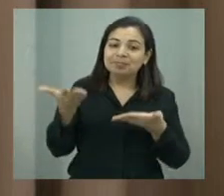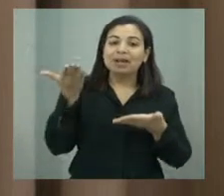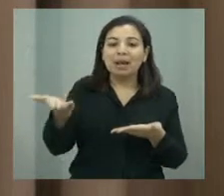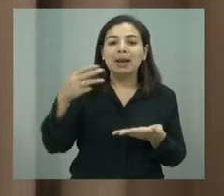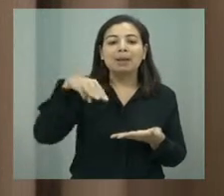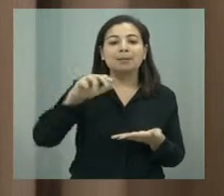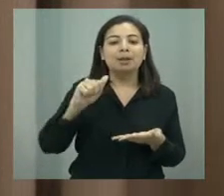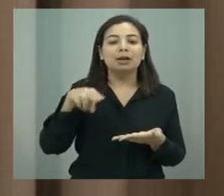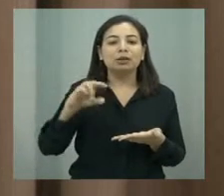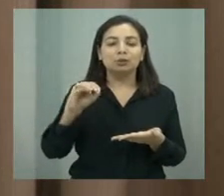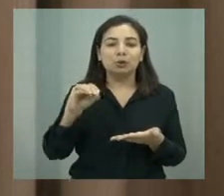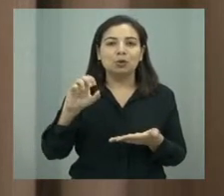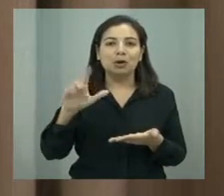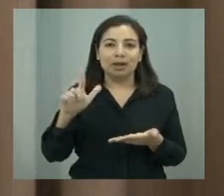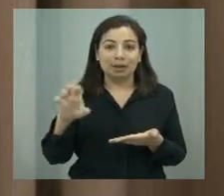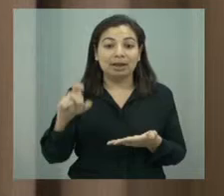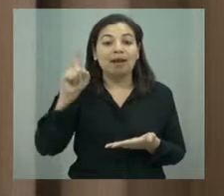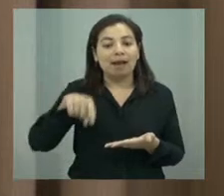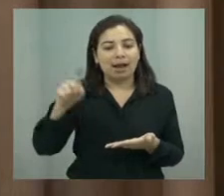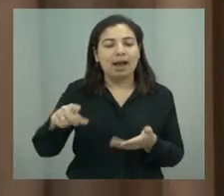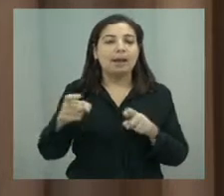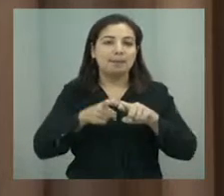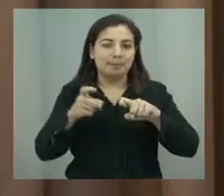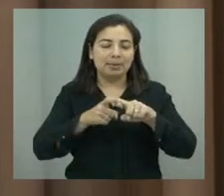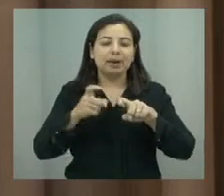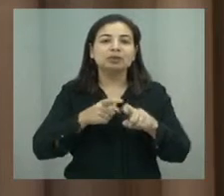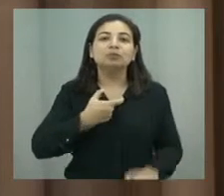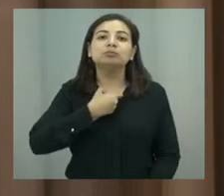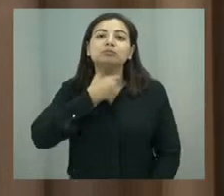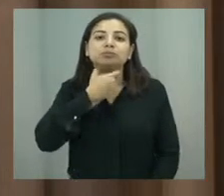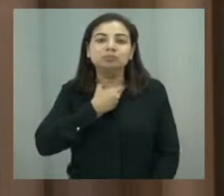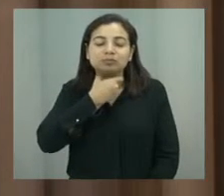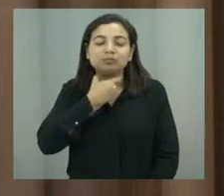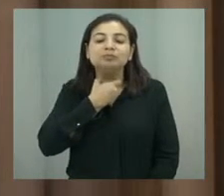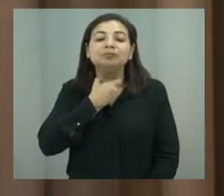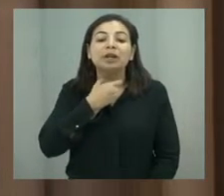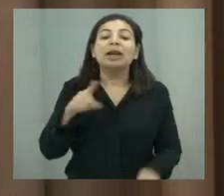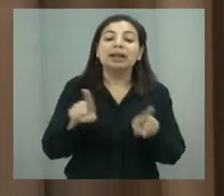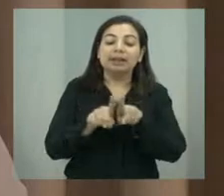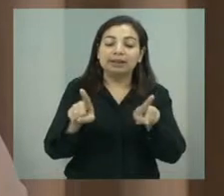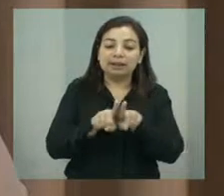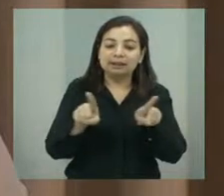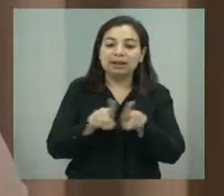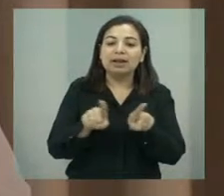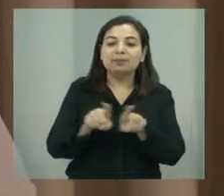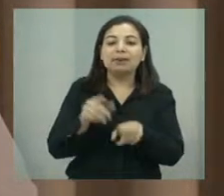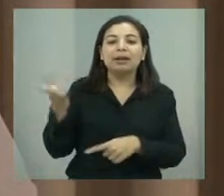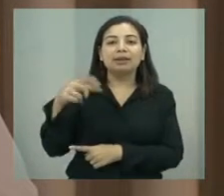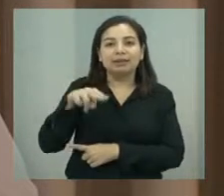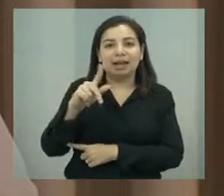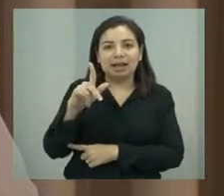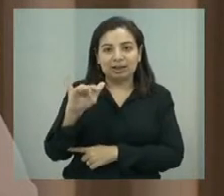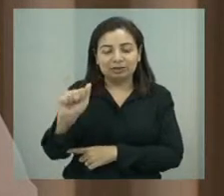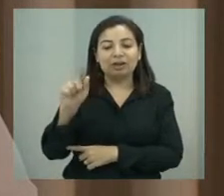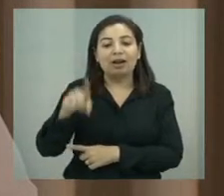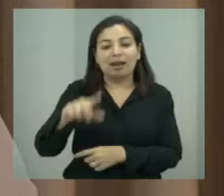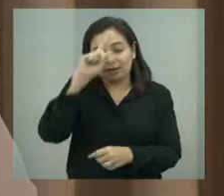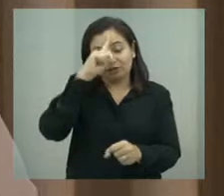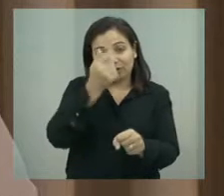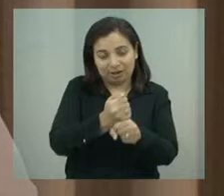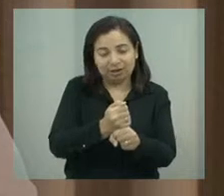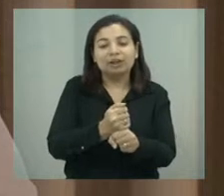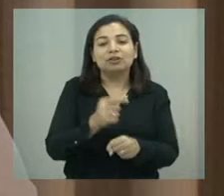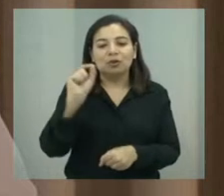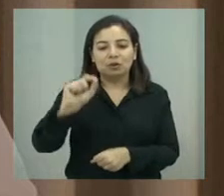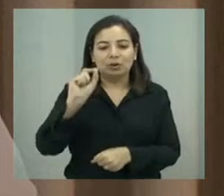Emanuele Macedo, ela que é otorrinolaringologista. E com ela participa também do programa Nádia Santos, que é gerente de normatização